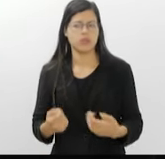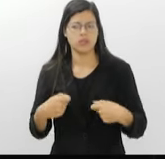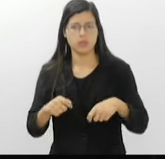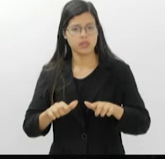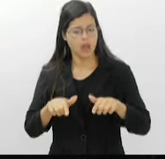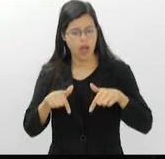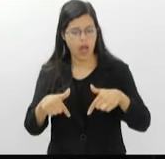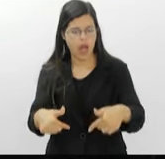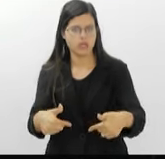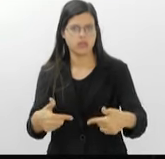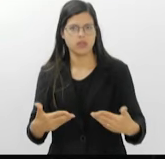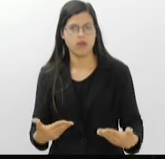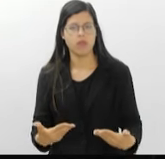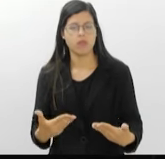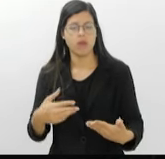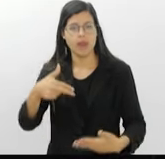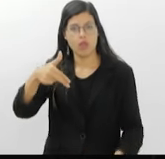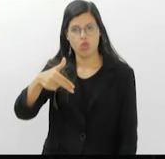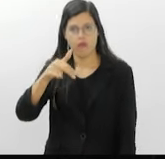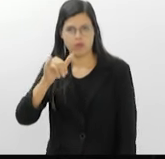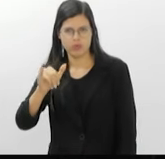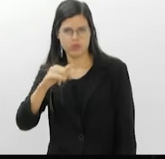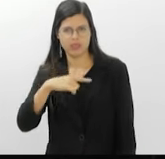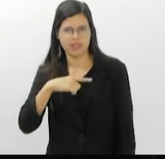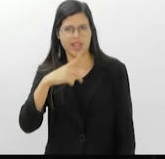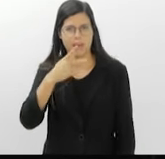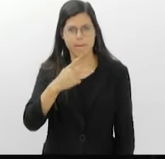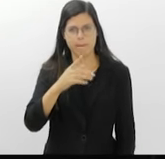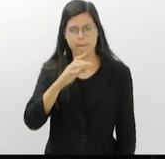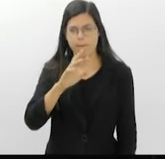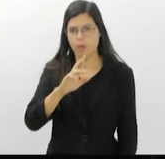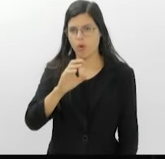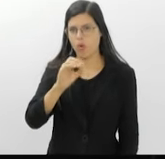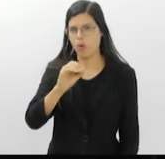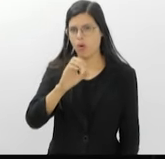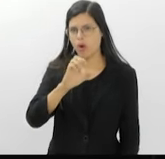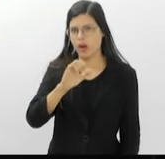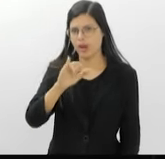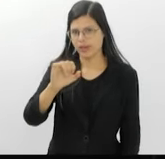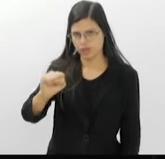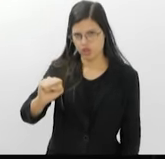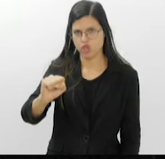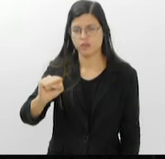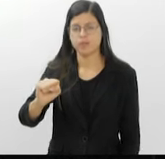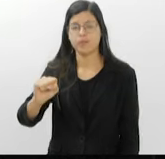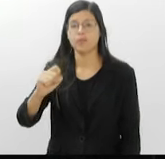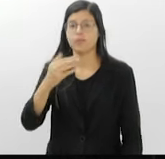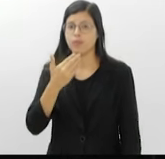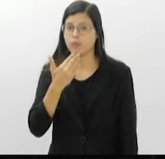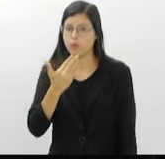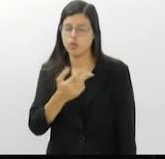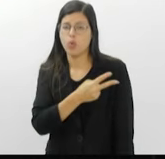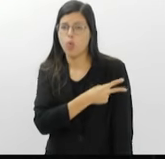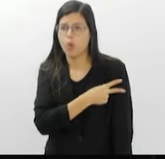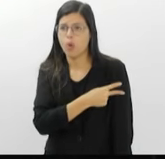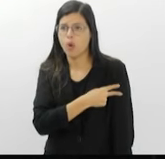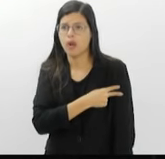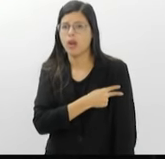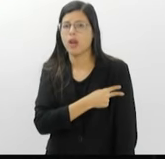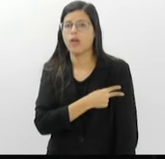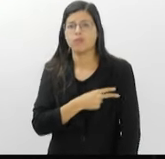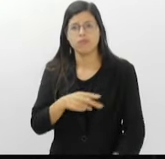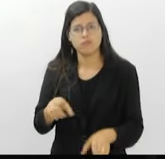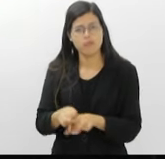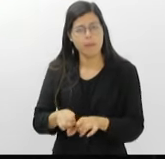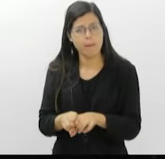cabíveis. Nova Iguaçu tem um PROEIS. Pedi aqui ao coronel do PROEIS que coloque as viaturas também em